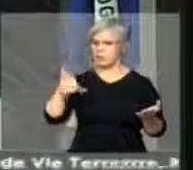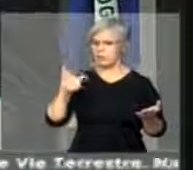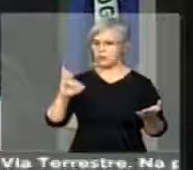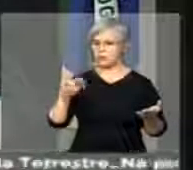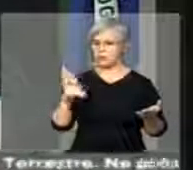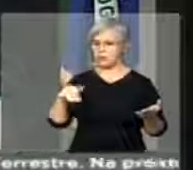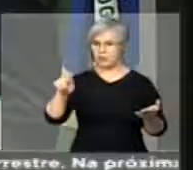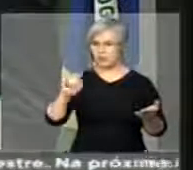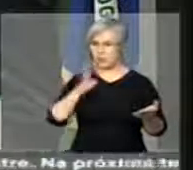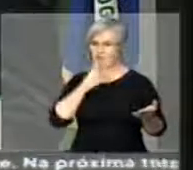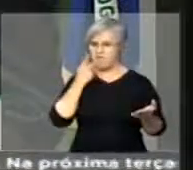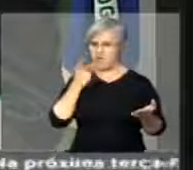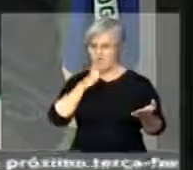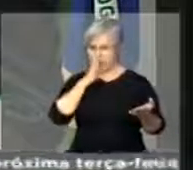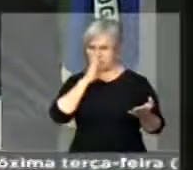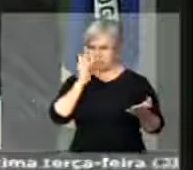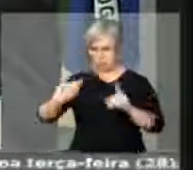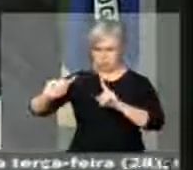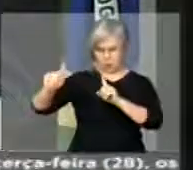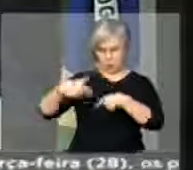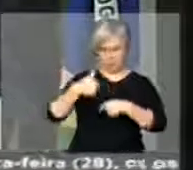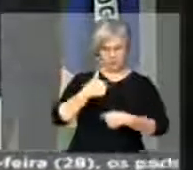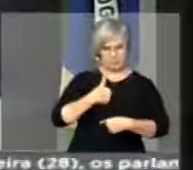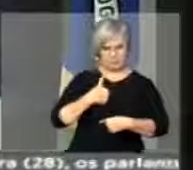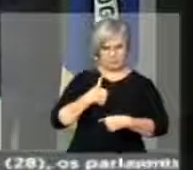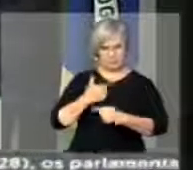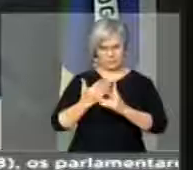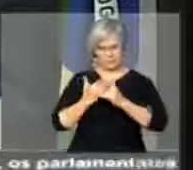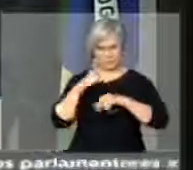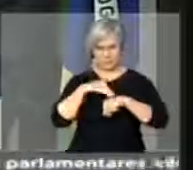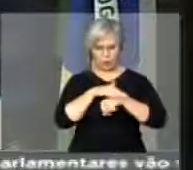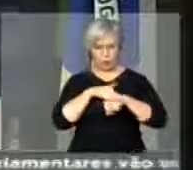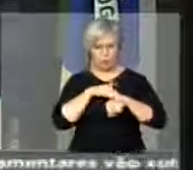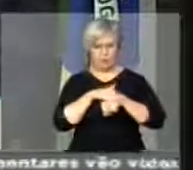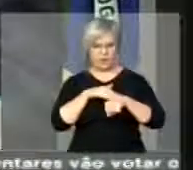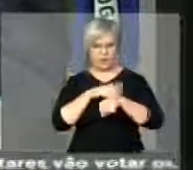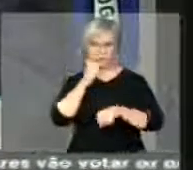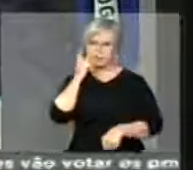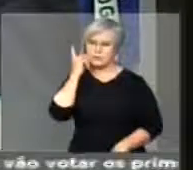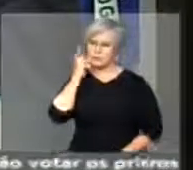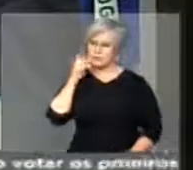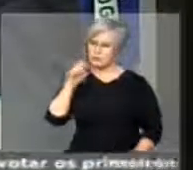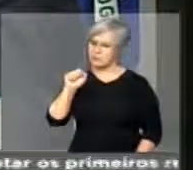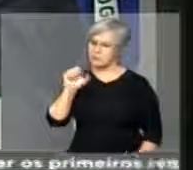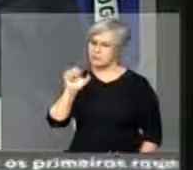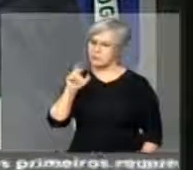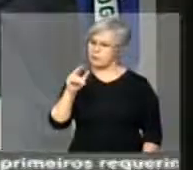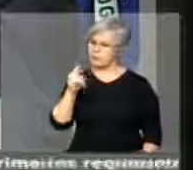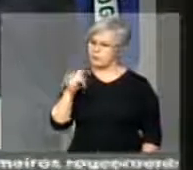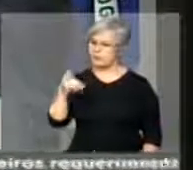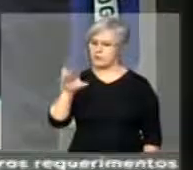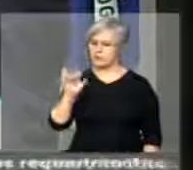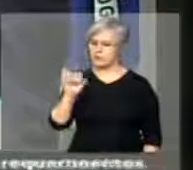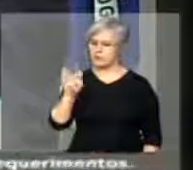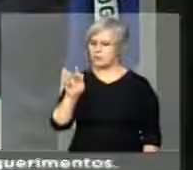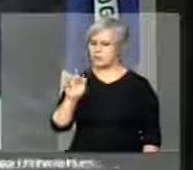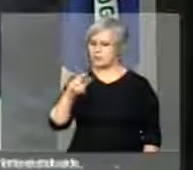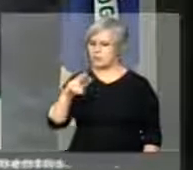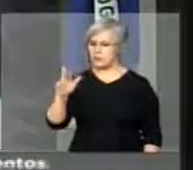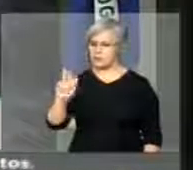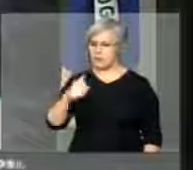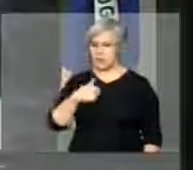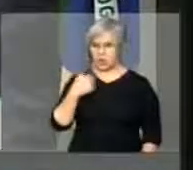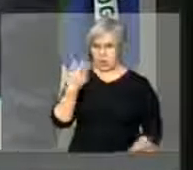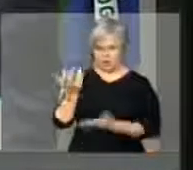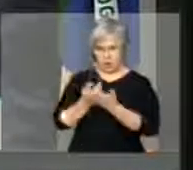que, através de conversas com o então deputado Sérgio Guerra, eu teria recebido